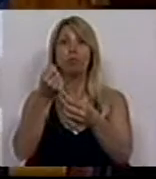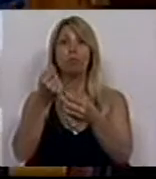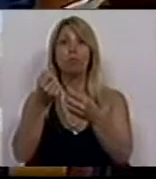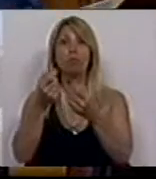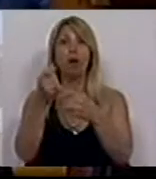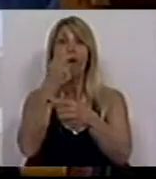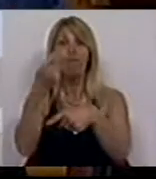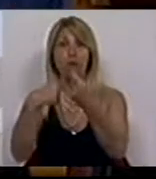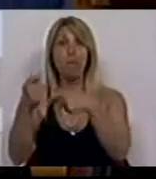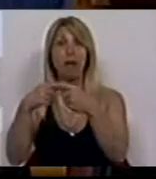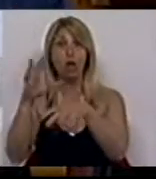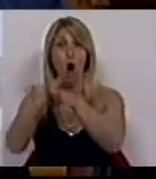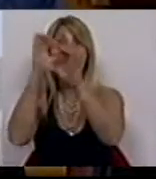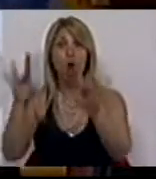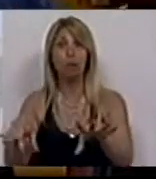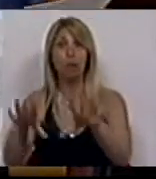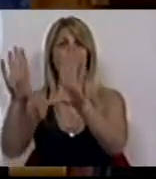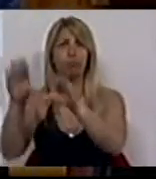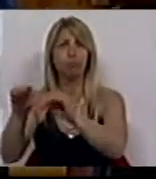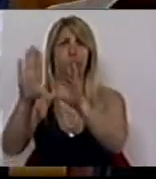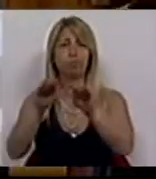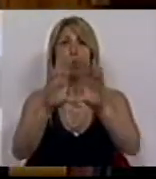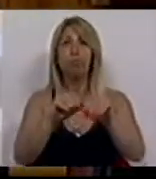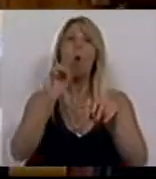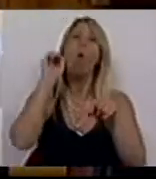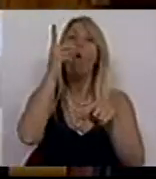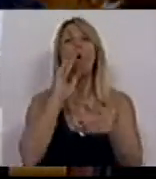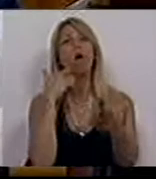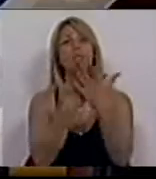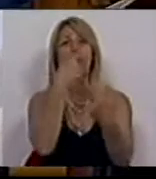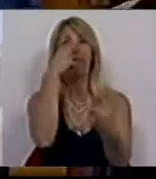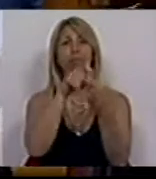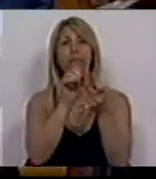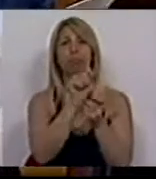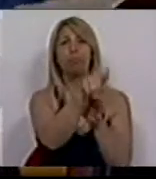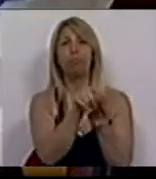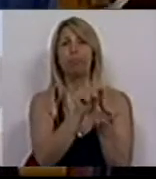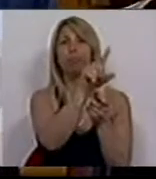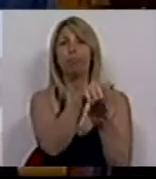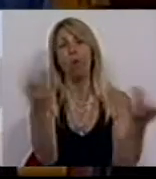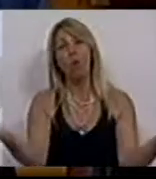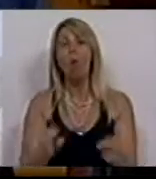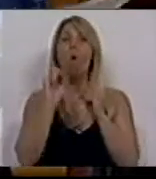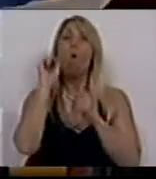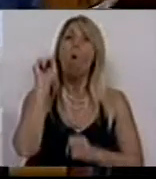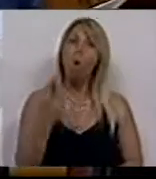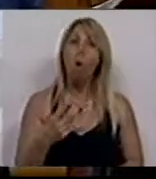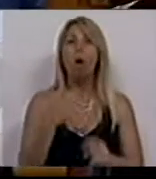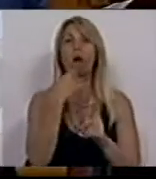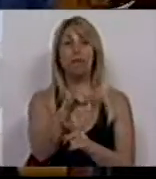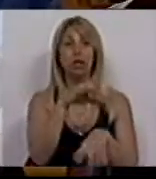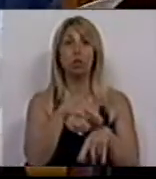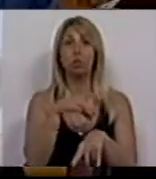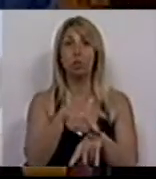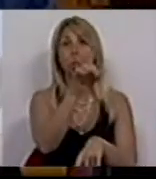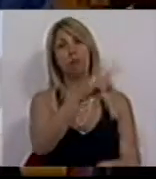hospitalares ou a sua distribuição em doses reduzidas ou ainda o encaminhamento destes